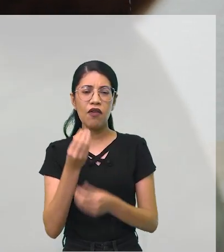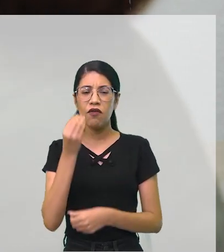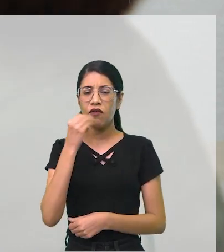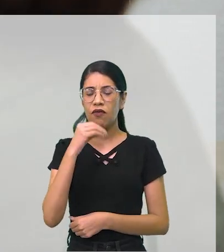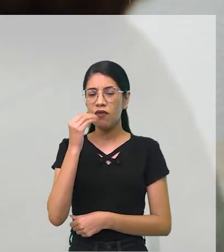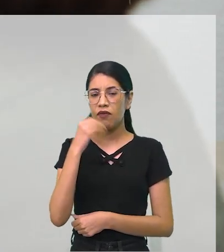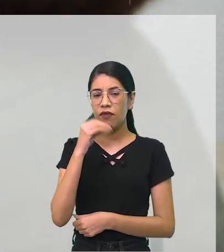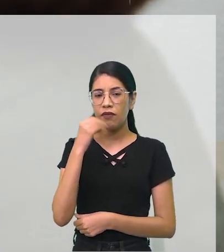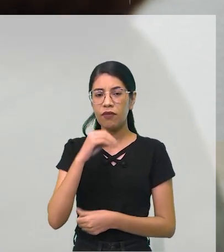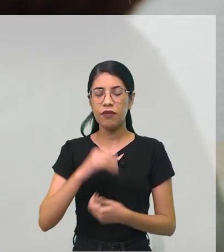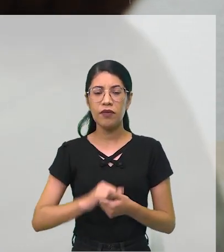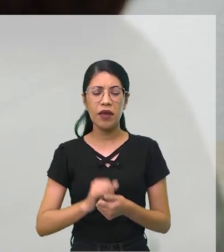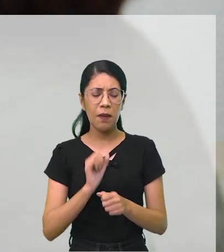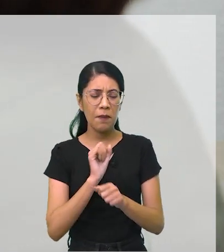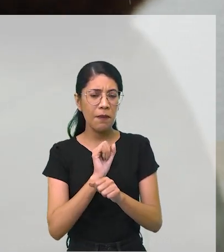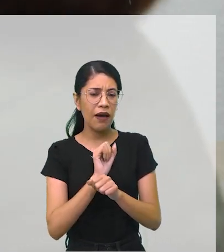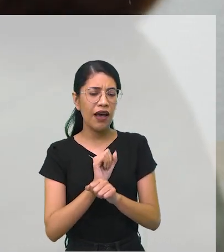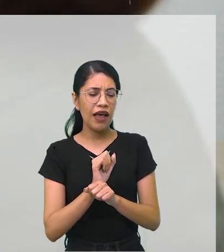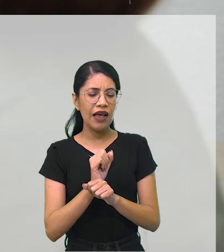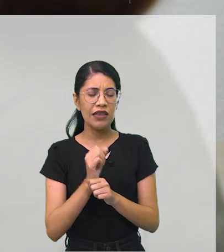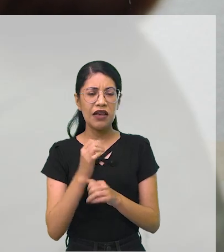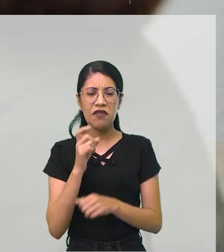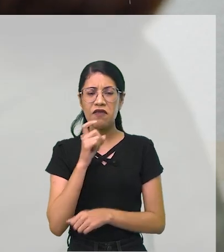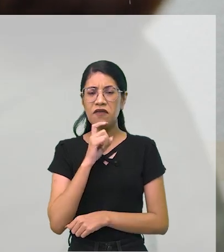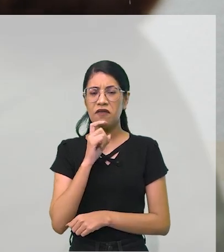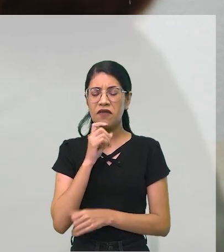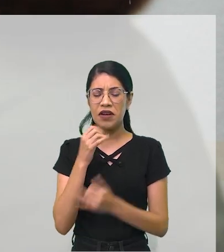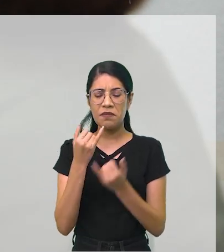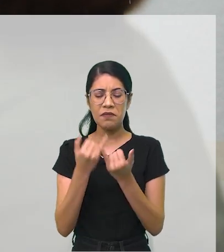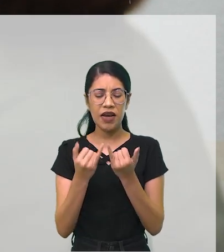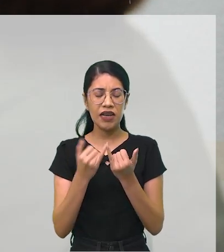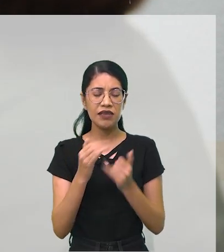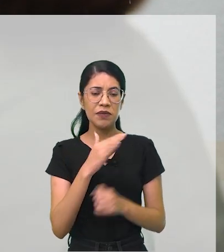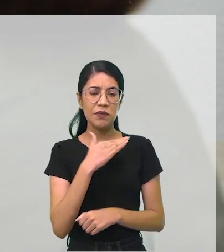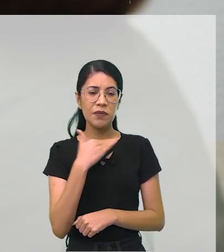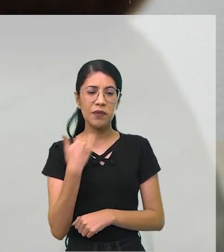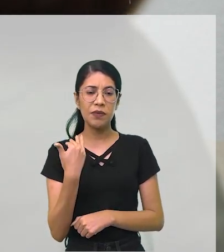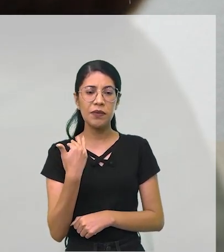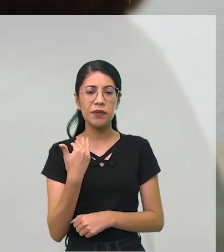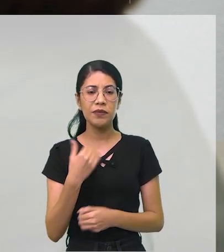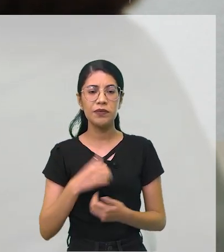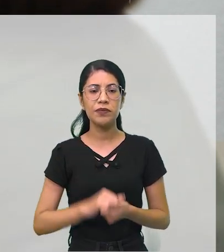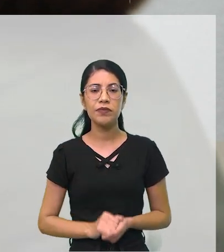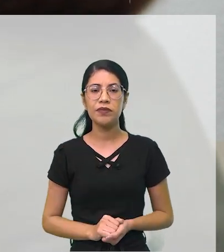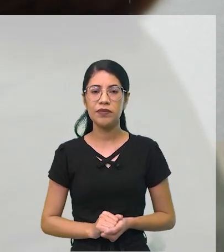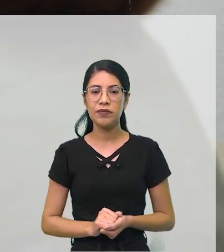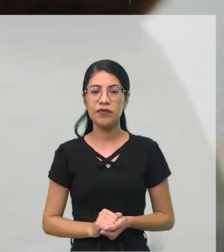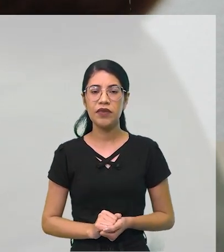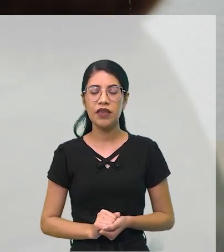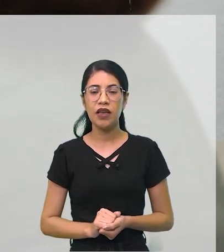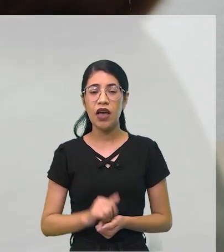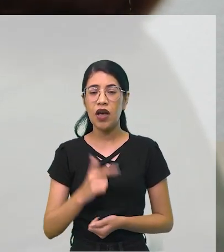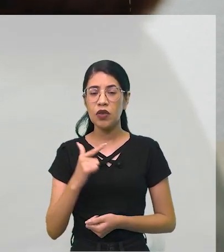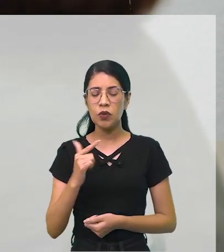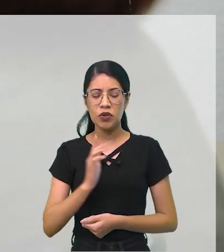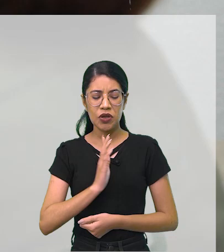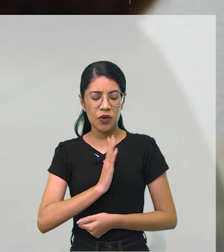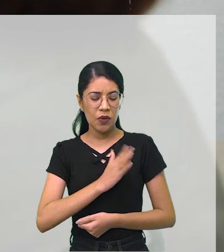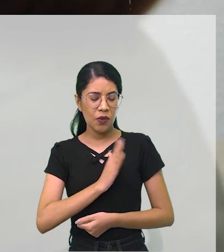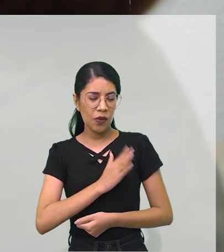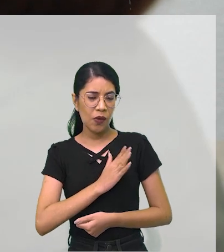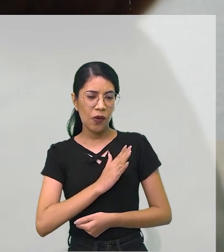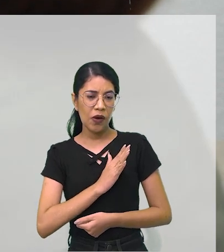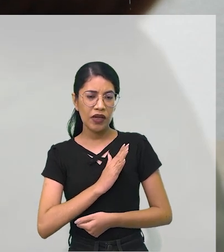força, tão paradas e frias e mortas. Eu não tinha este coração que nem